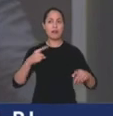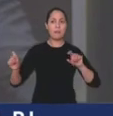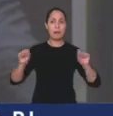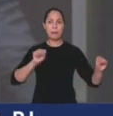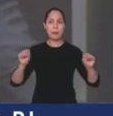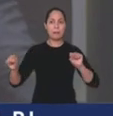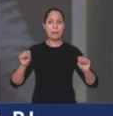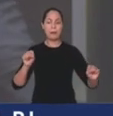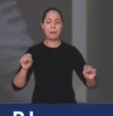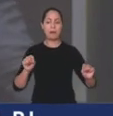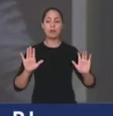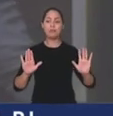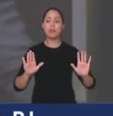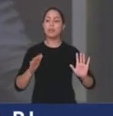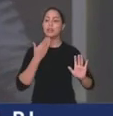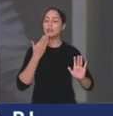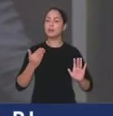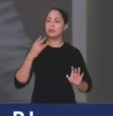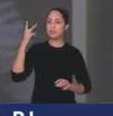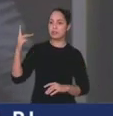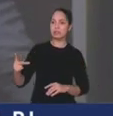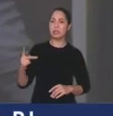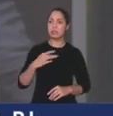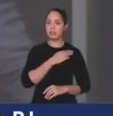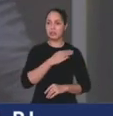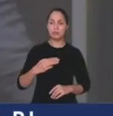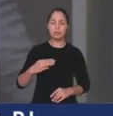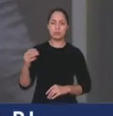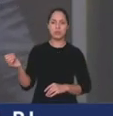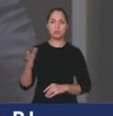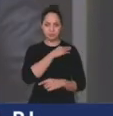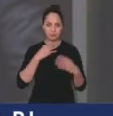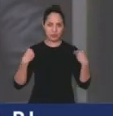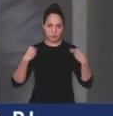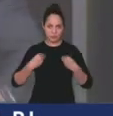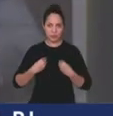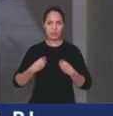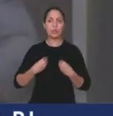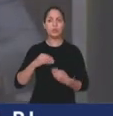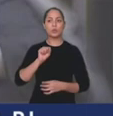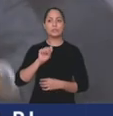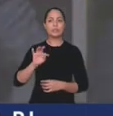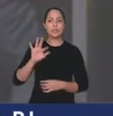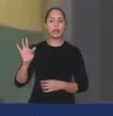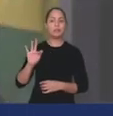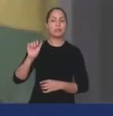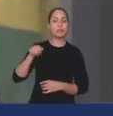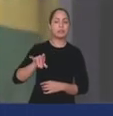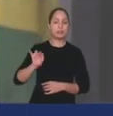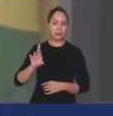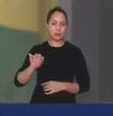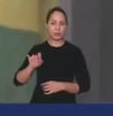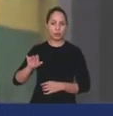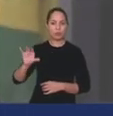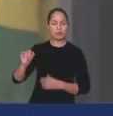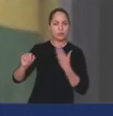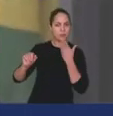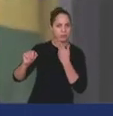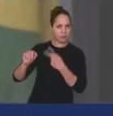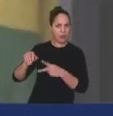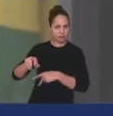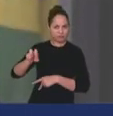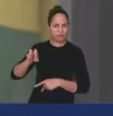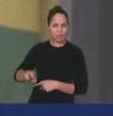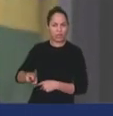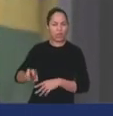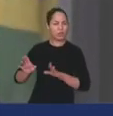indicação ou não do ministro, do novo ministro André Mendonça, que não pensem em projetos de poder,